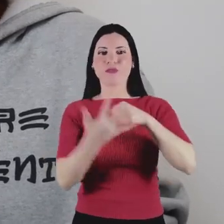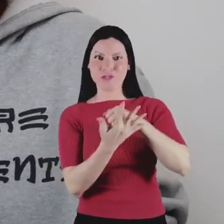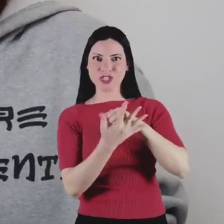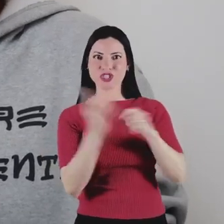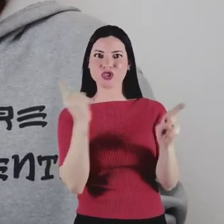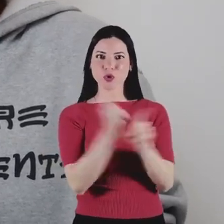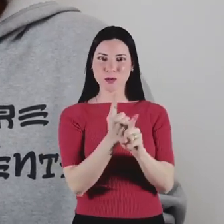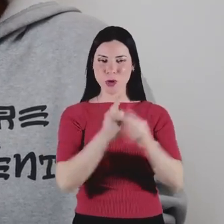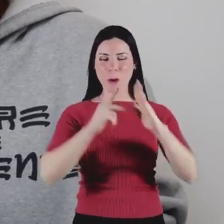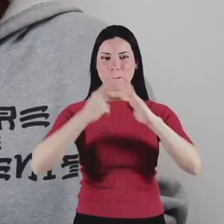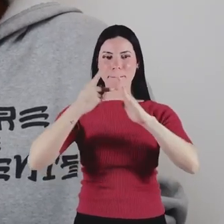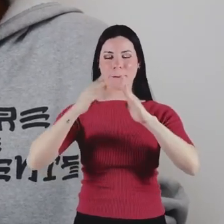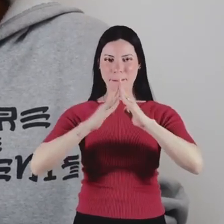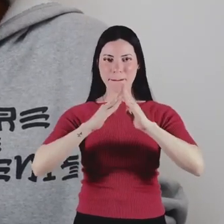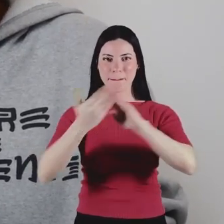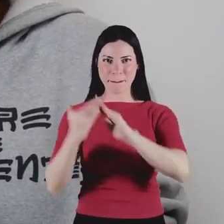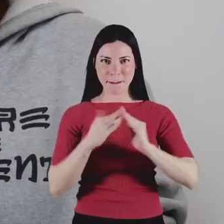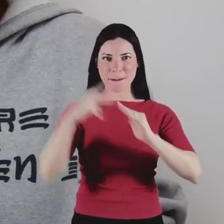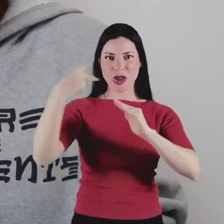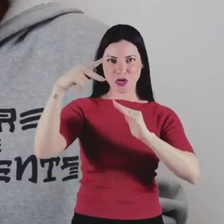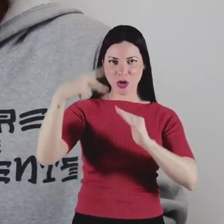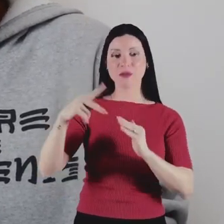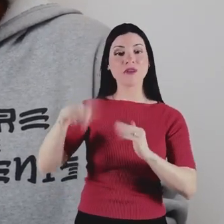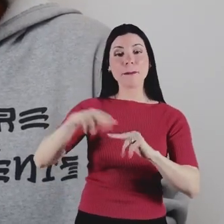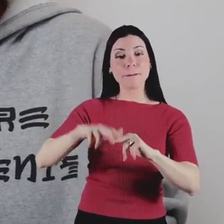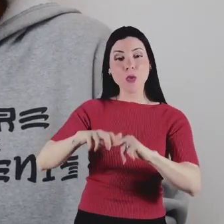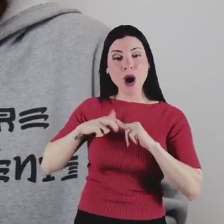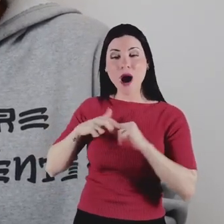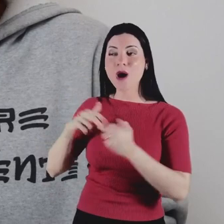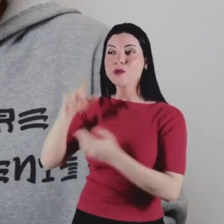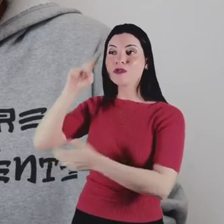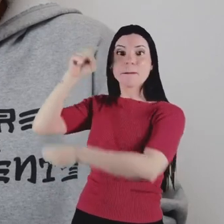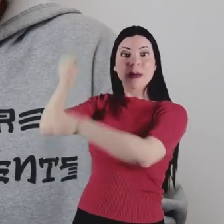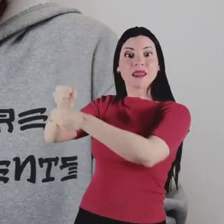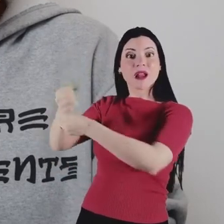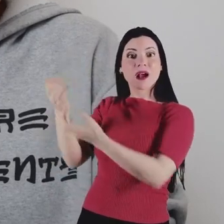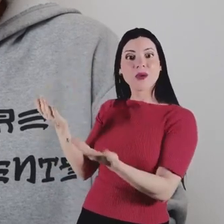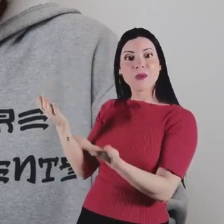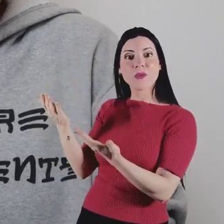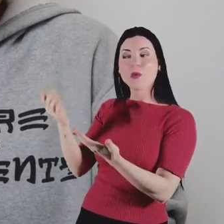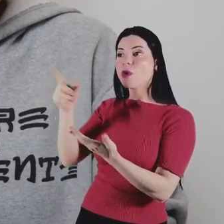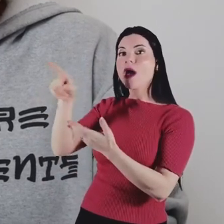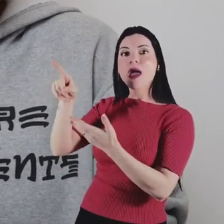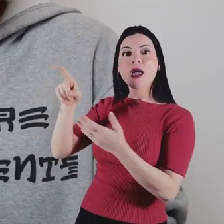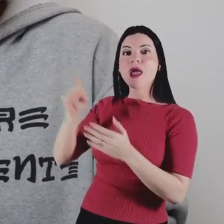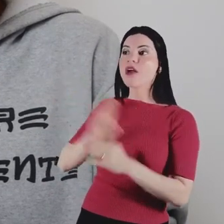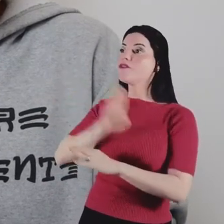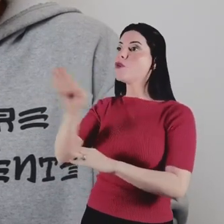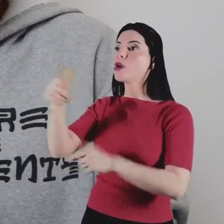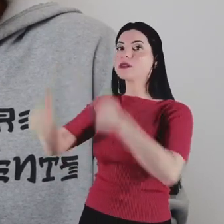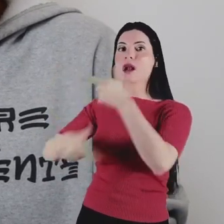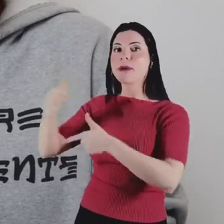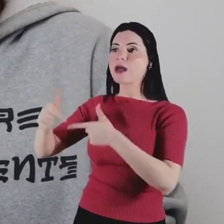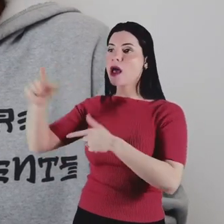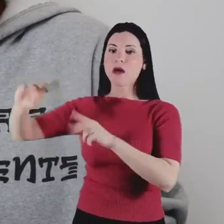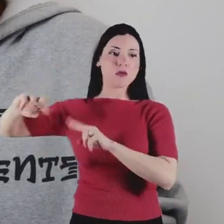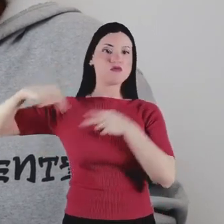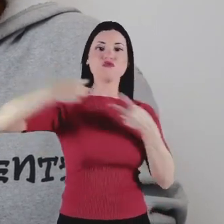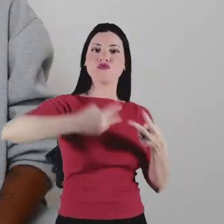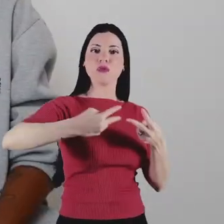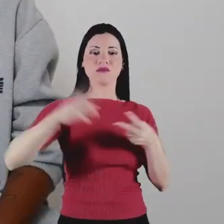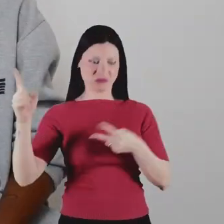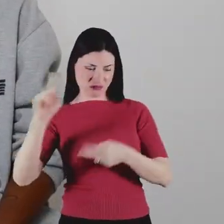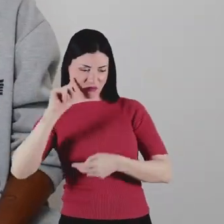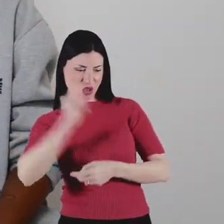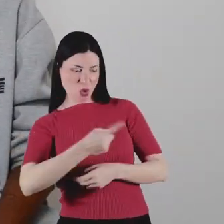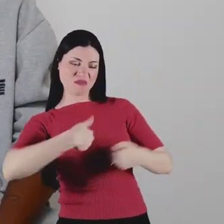descobriu em Paraisópolis foi de uma empregada doméstica. Isso foi muito foda, porque ela se contaminou na casa dos patrões e